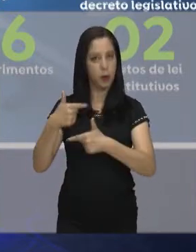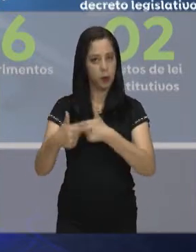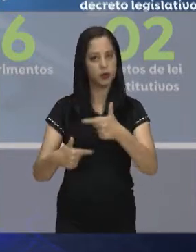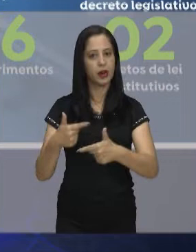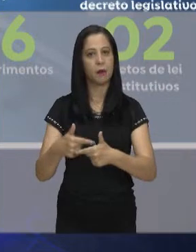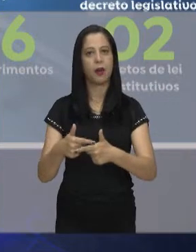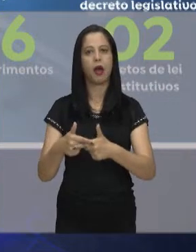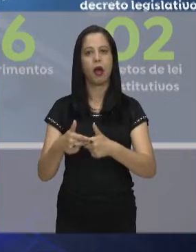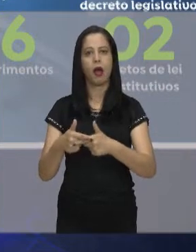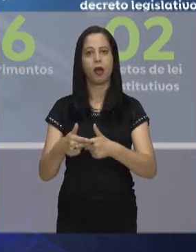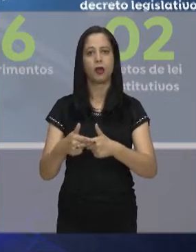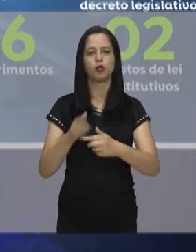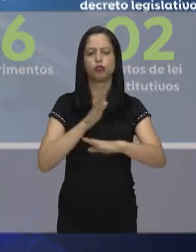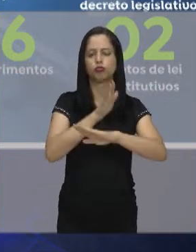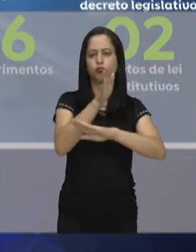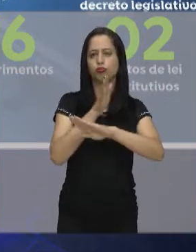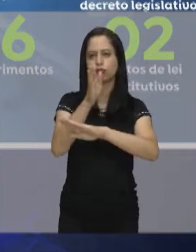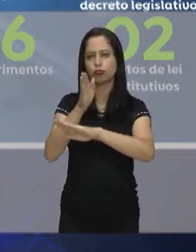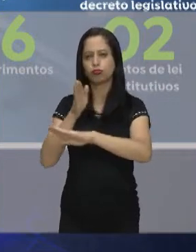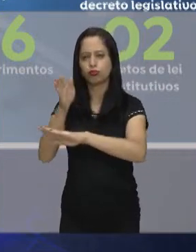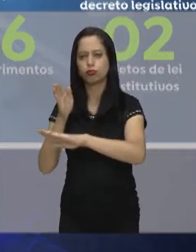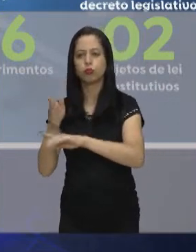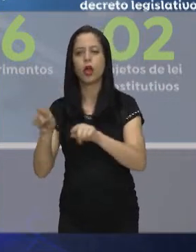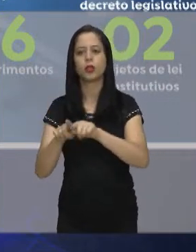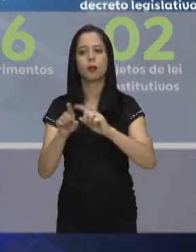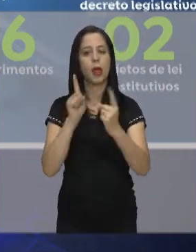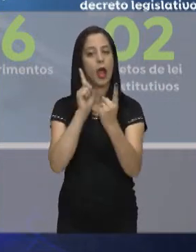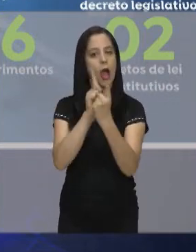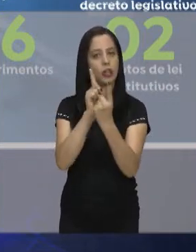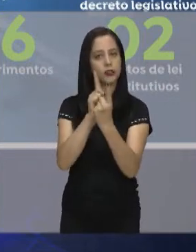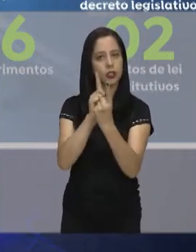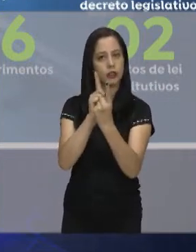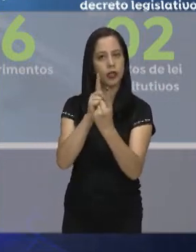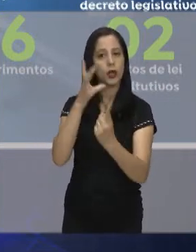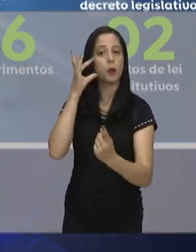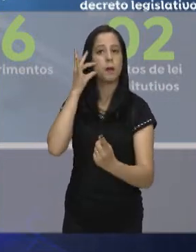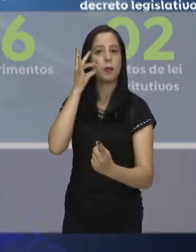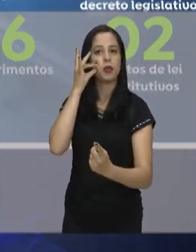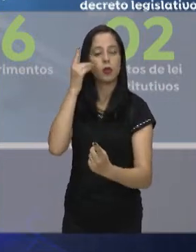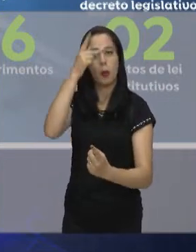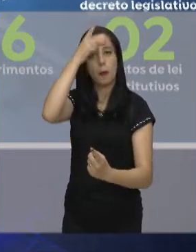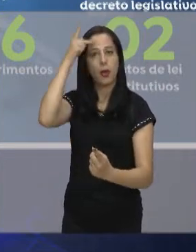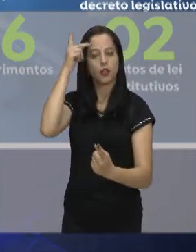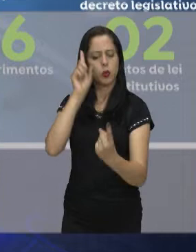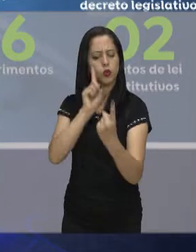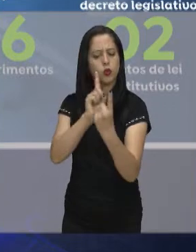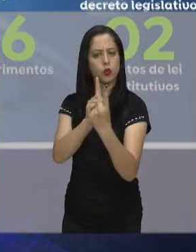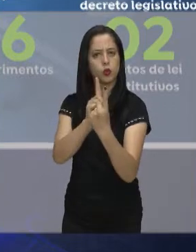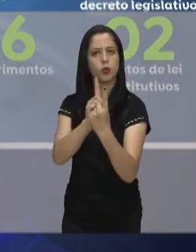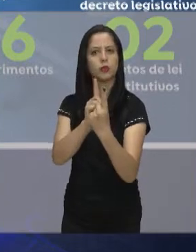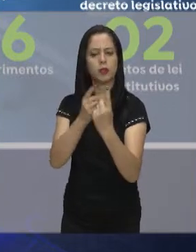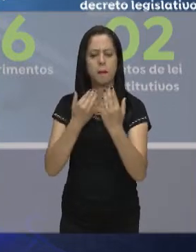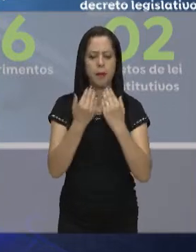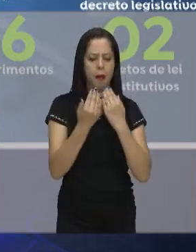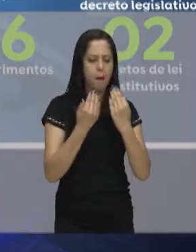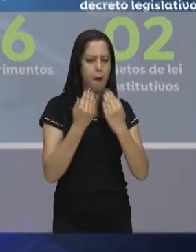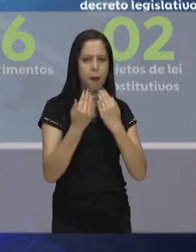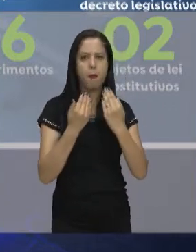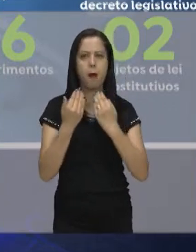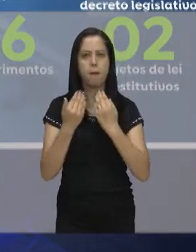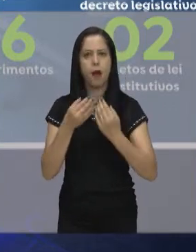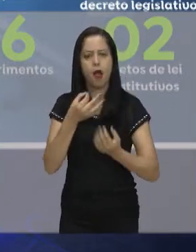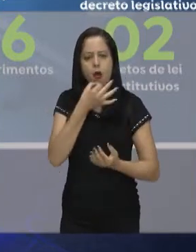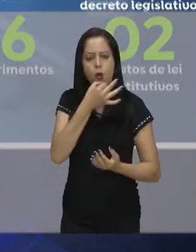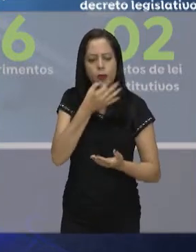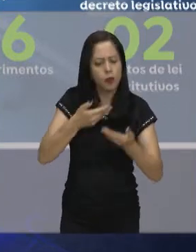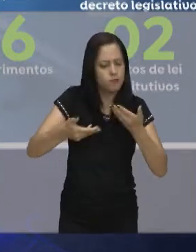na rua, muito trabalho atendendo diretamente ao público. Então, agradecer a todo o meu gabinete, os meus assessores